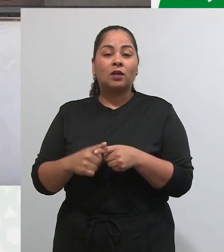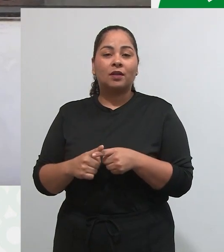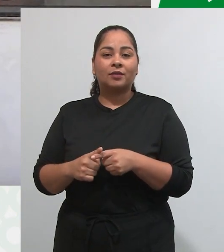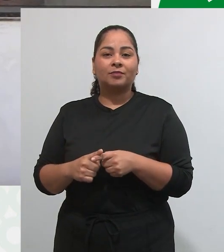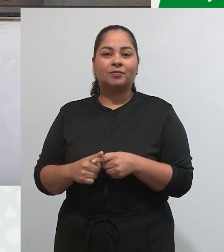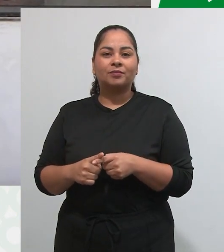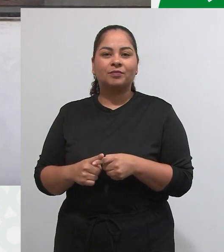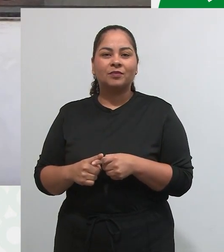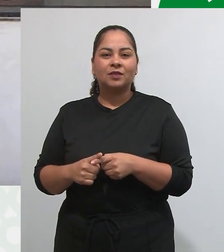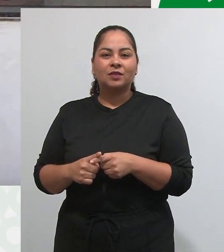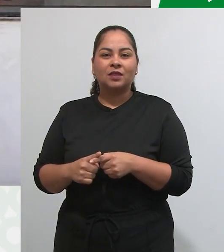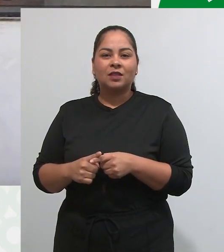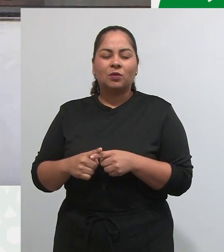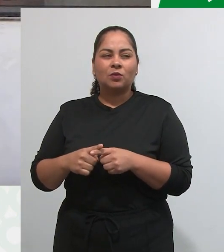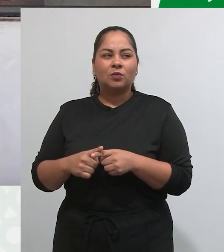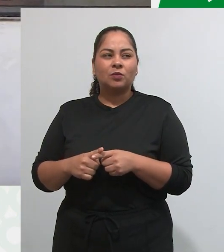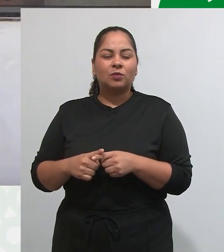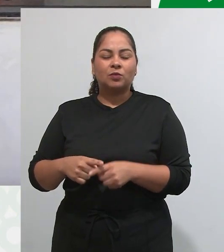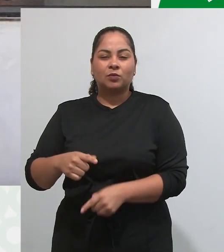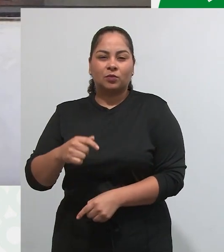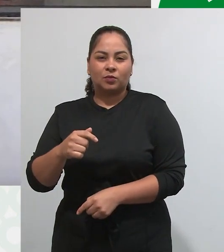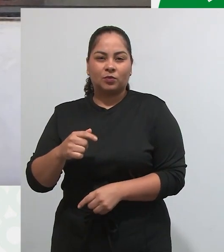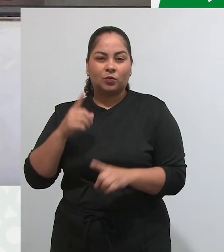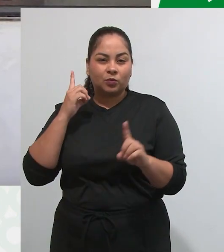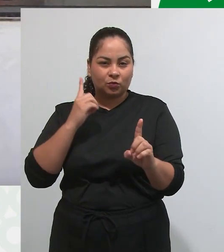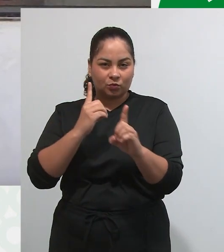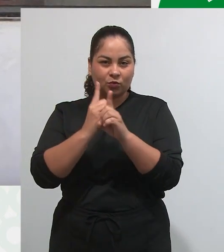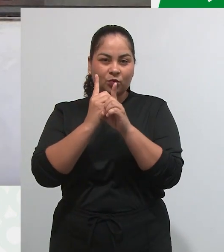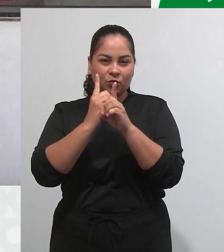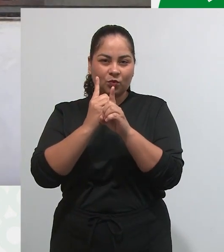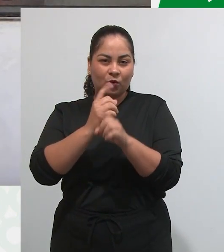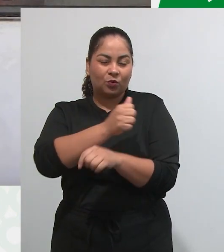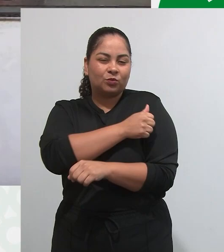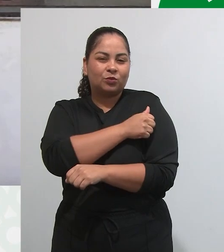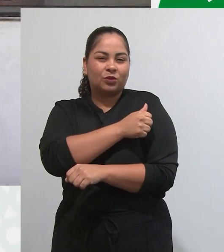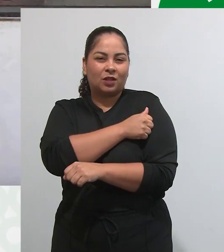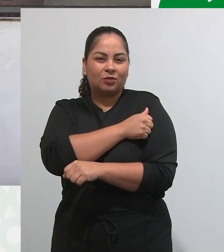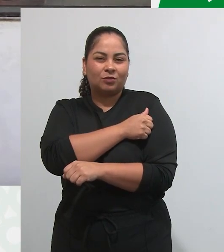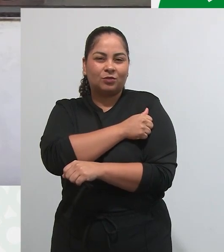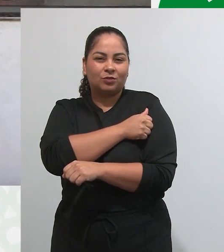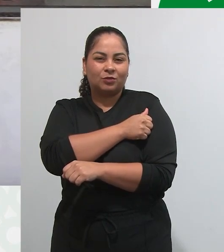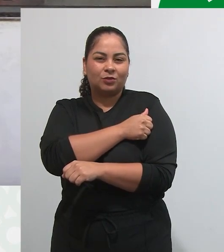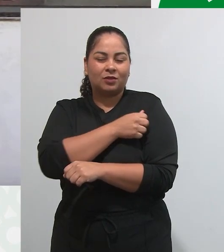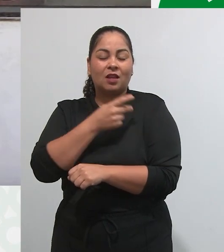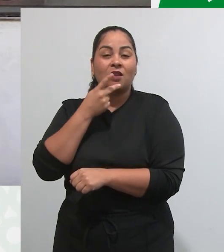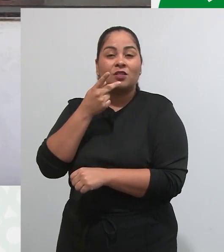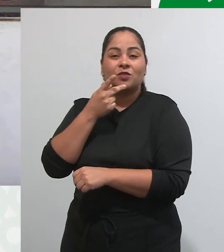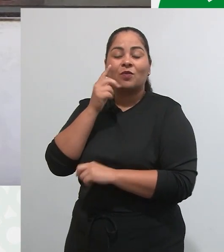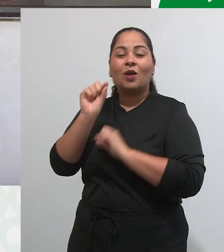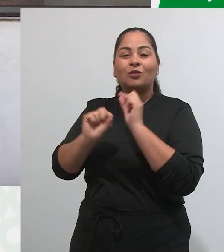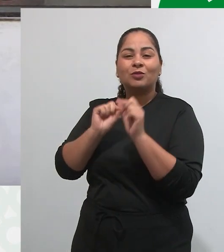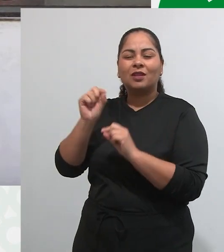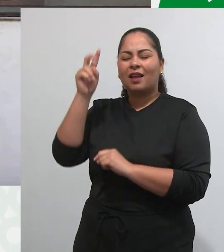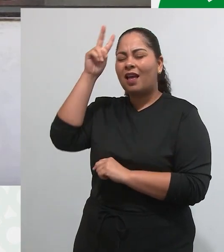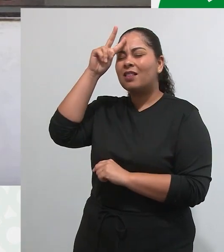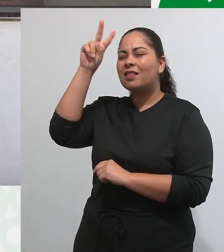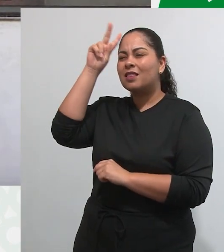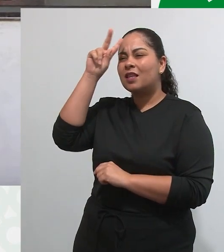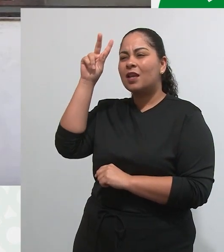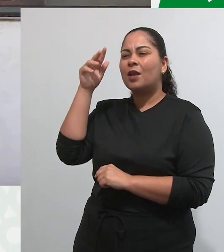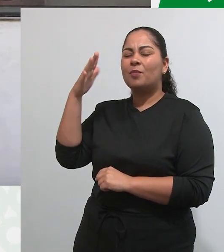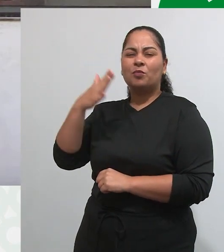é atendido por um desses meninos e fala assim, professora, eu me lembro daquela aula que você me deu. Então,